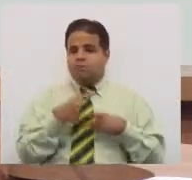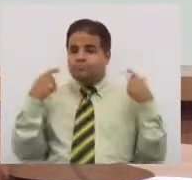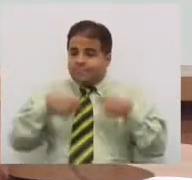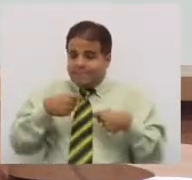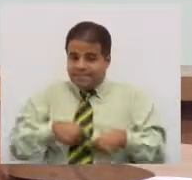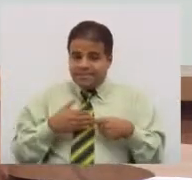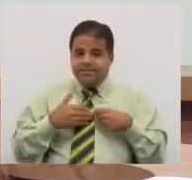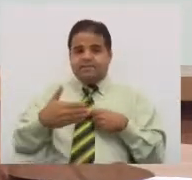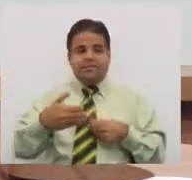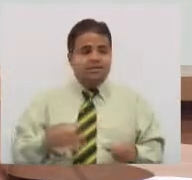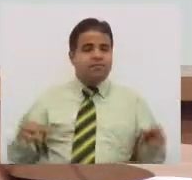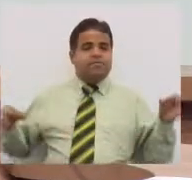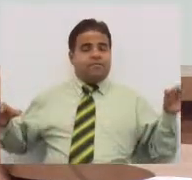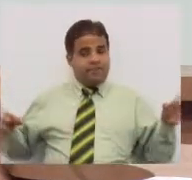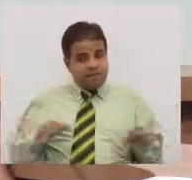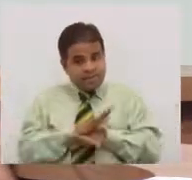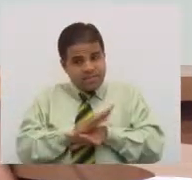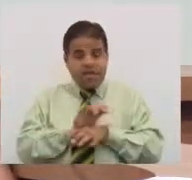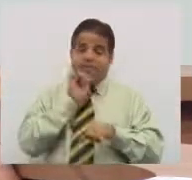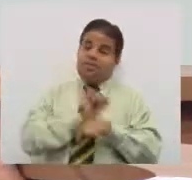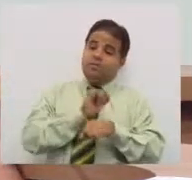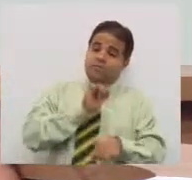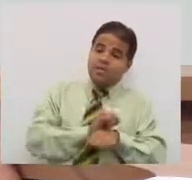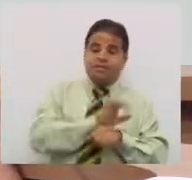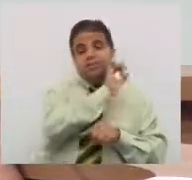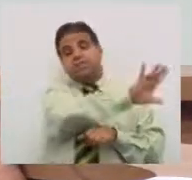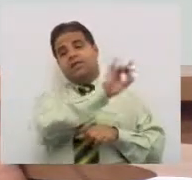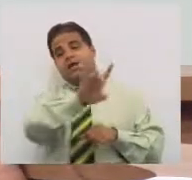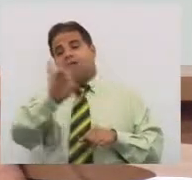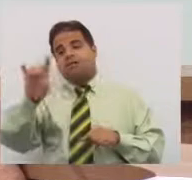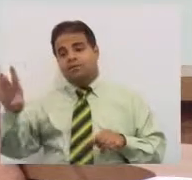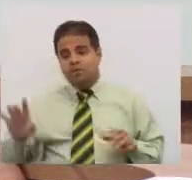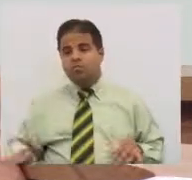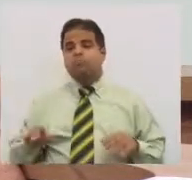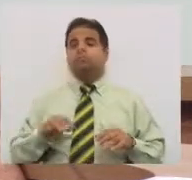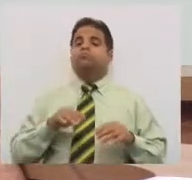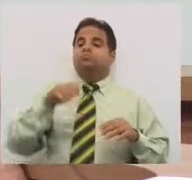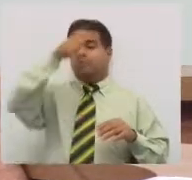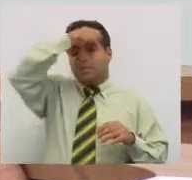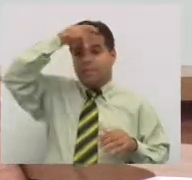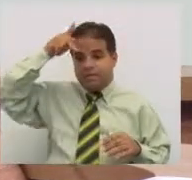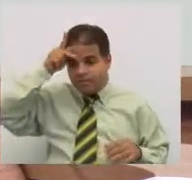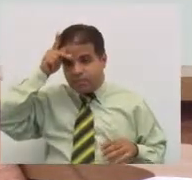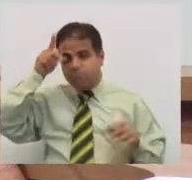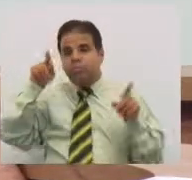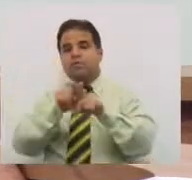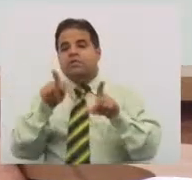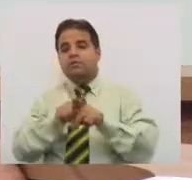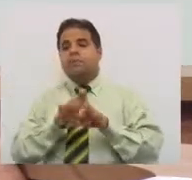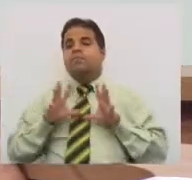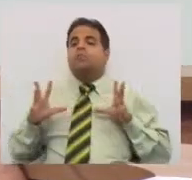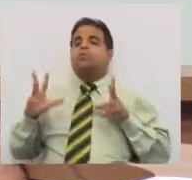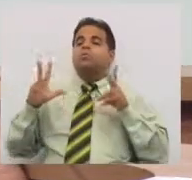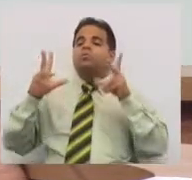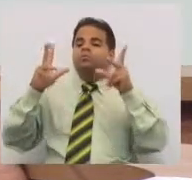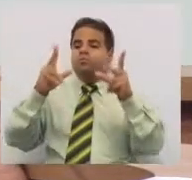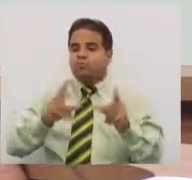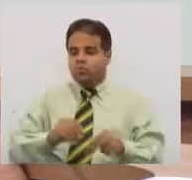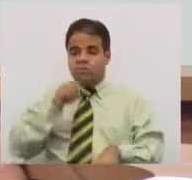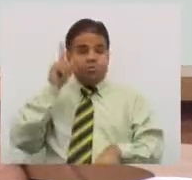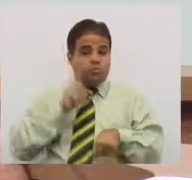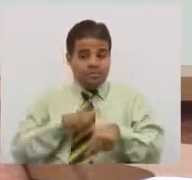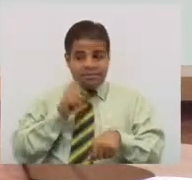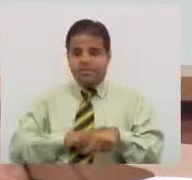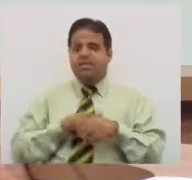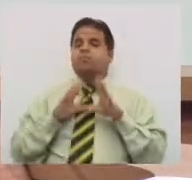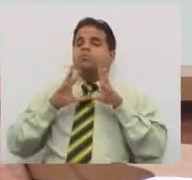E isso vai depender da parte de cada um de vocês, da parte da prefeitura também, mas com todo o tempo do mundo,